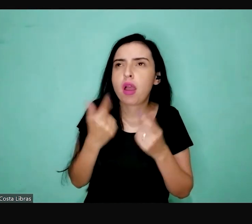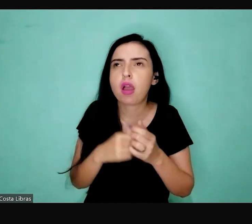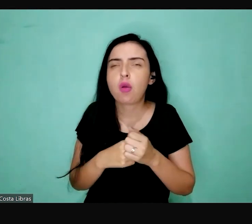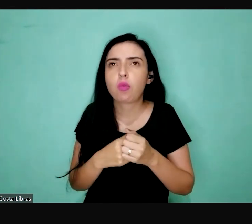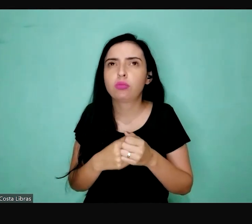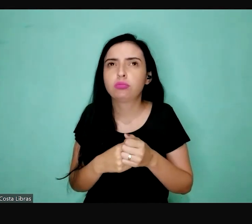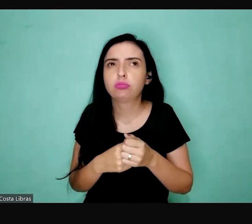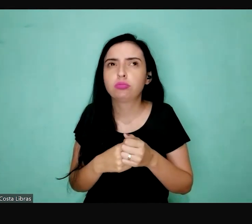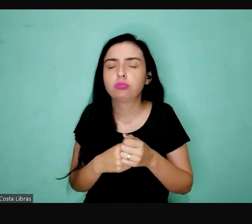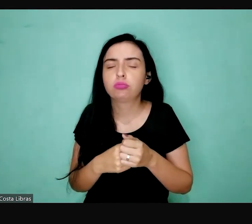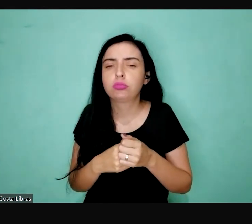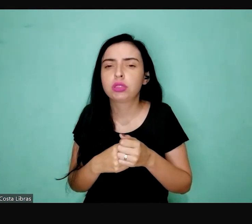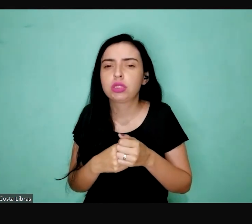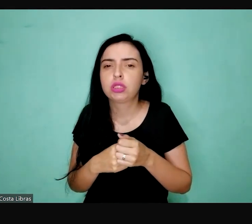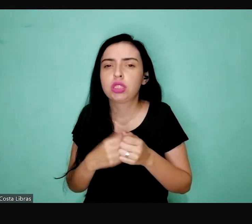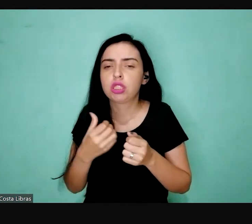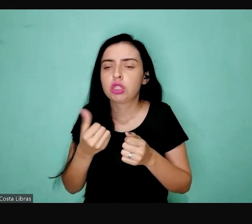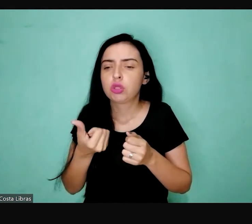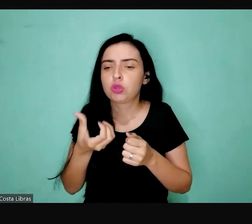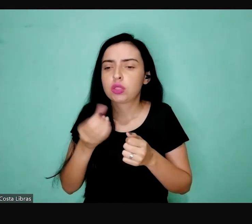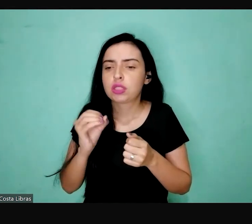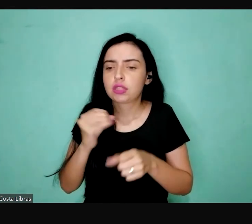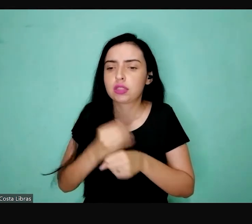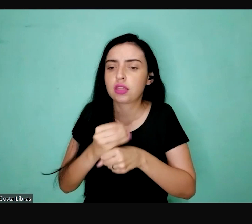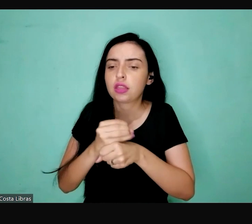os anos 60 do passado século,